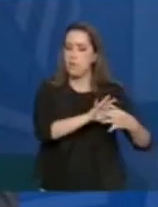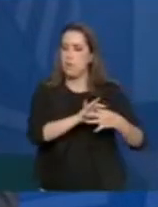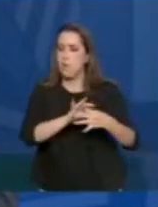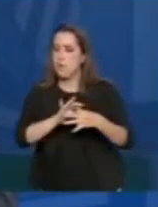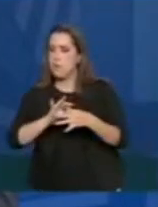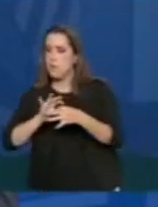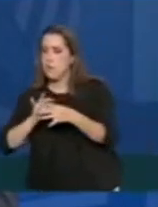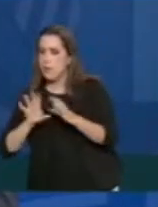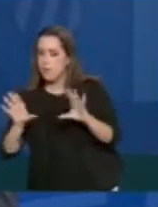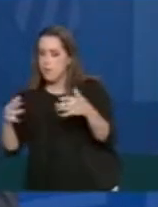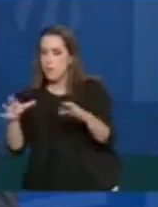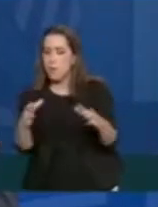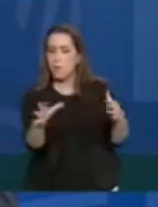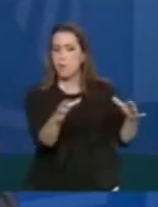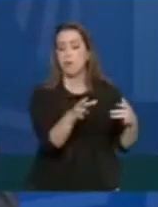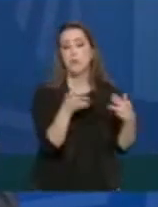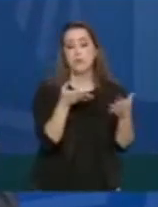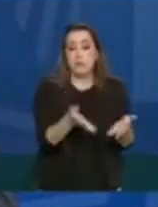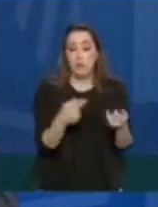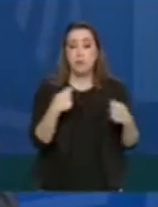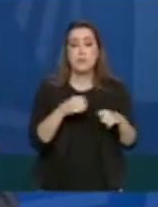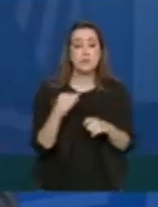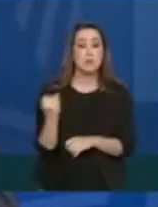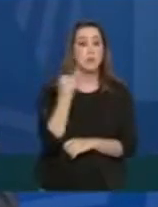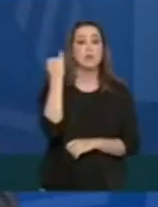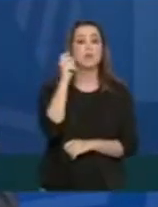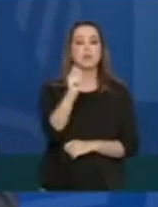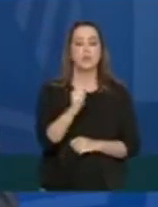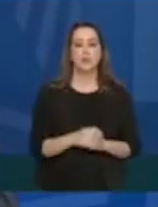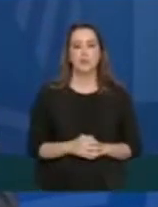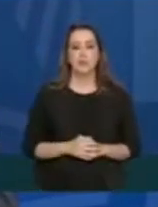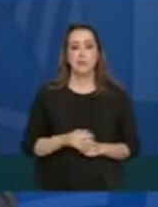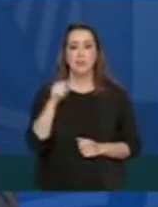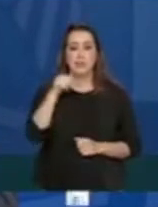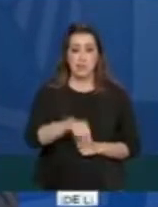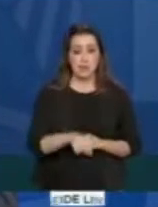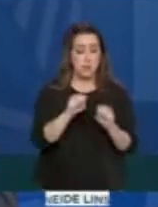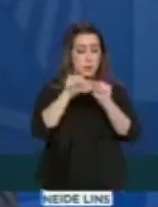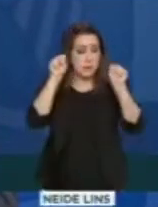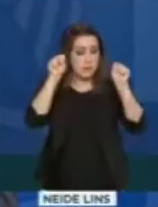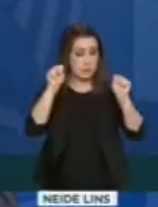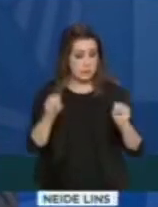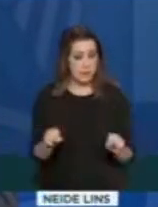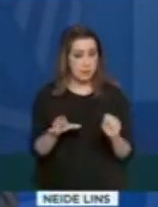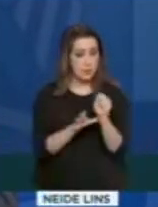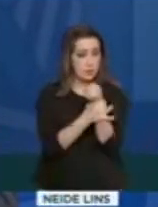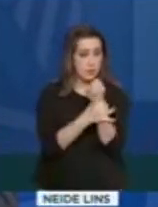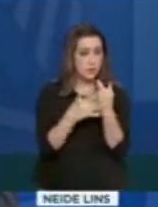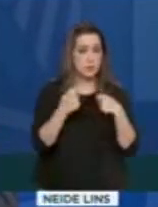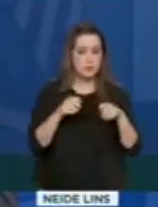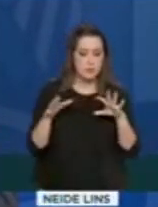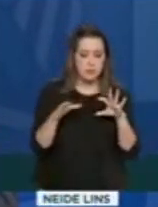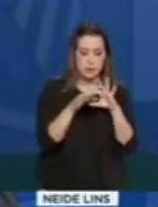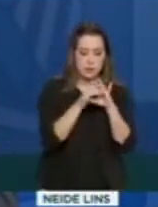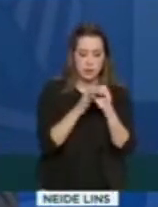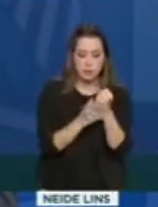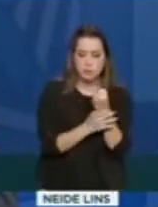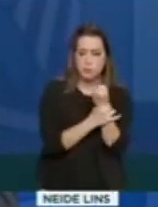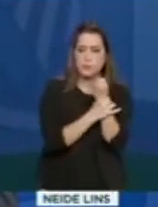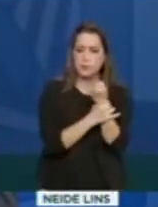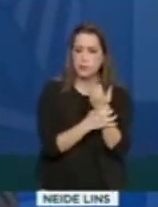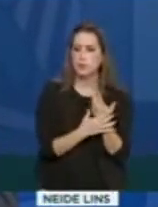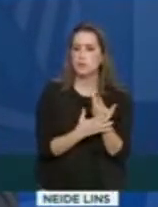pilares fundamentais do Sistema Único de Segurança Pública: coordenação, integração,